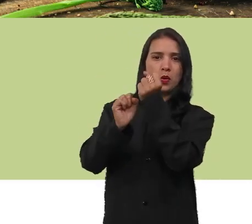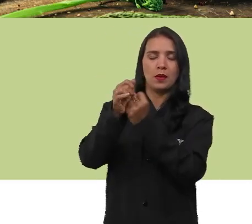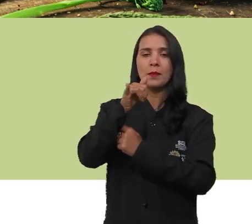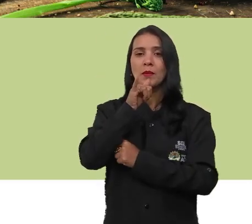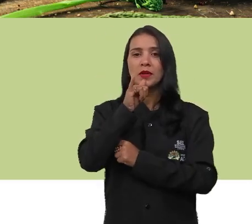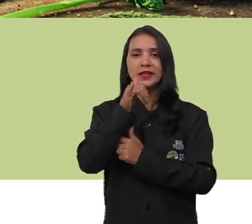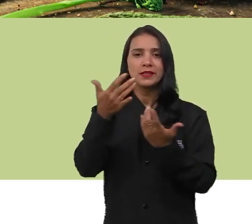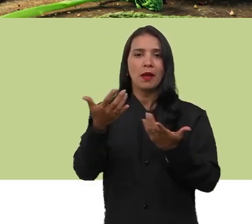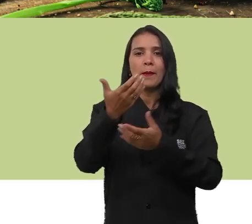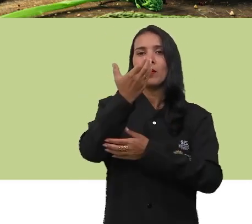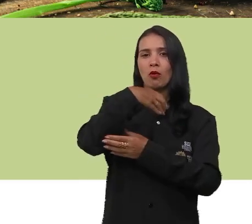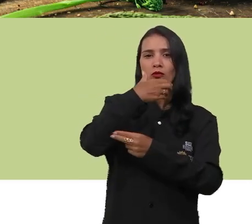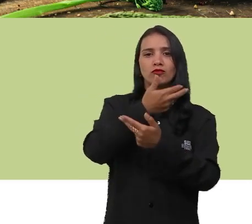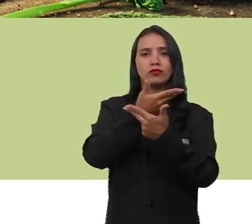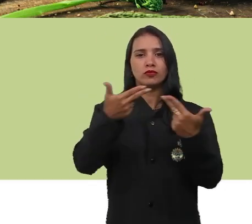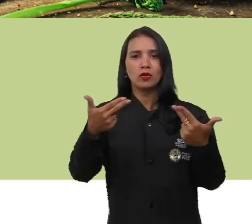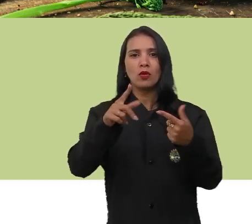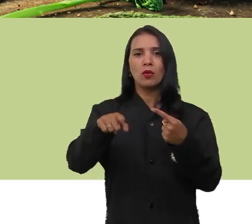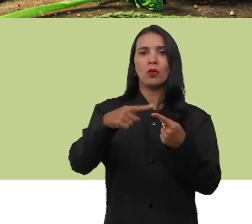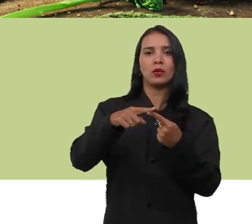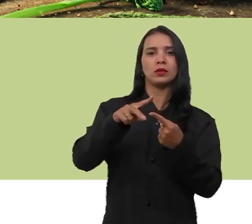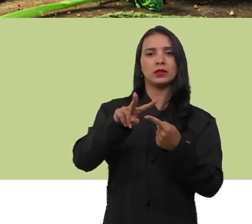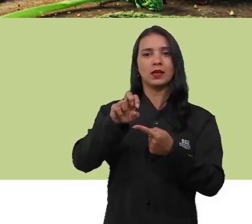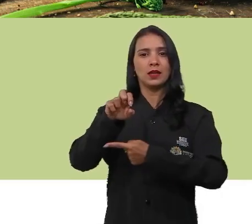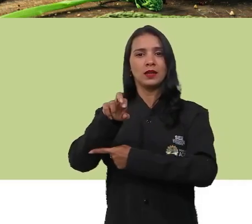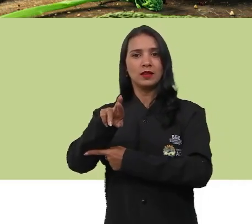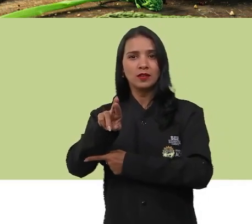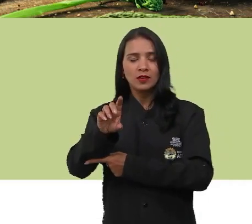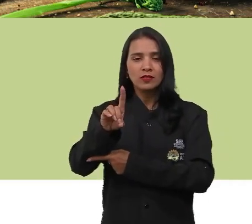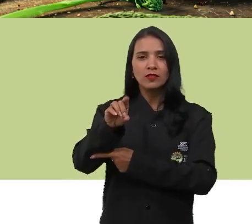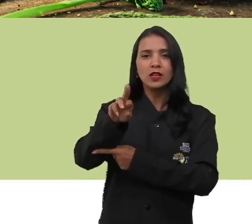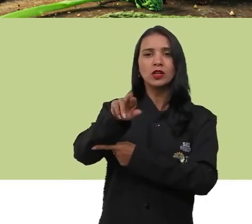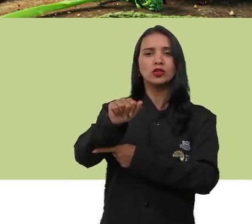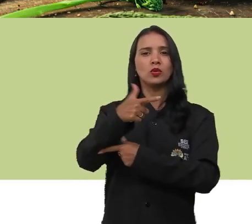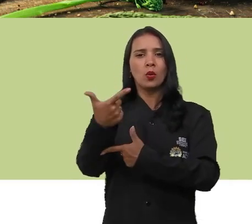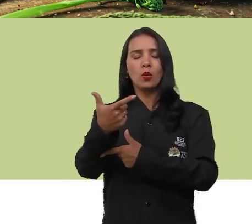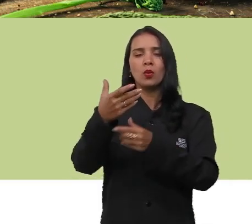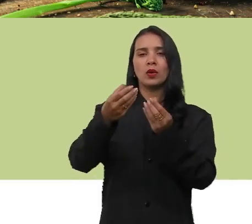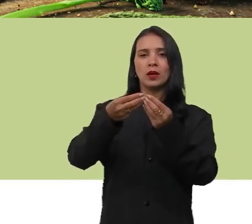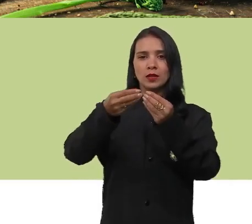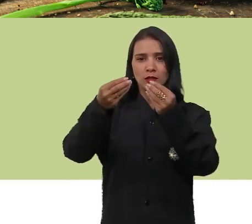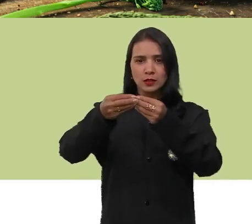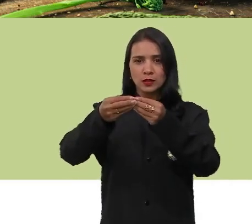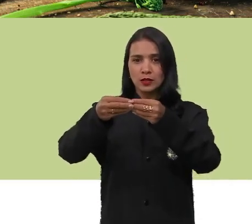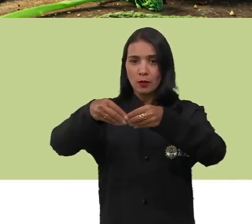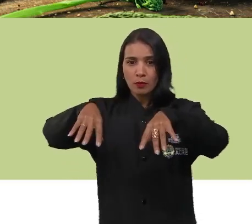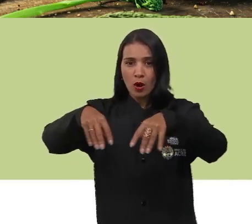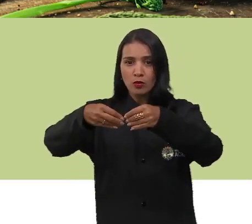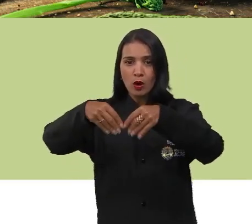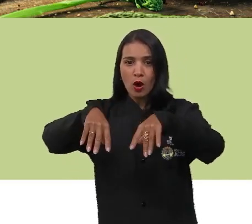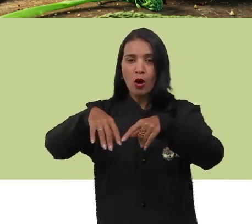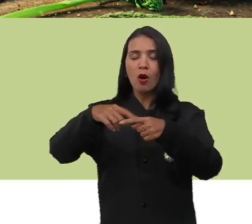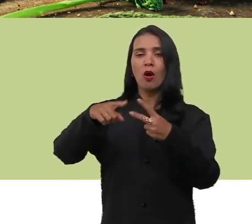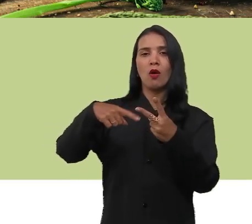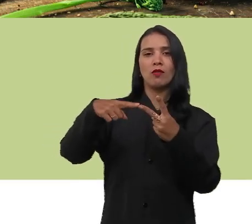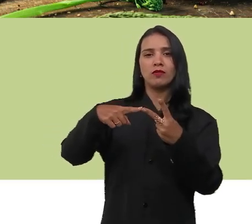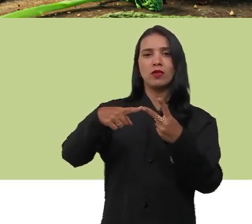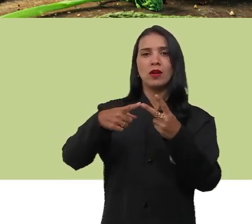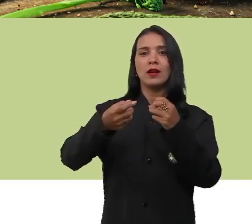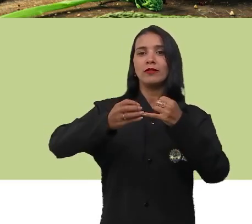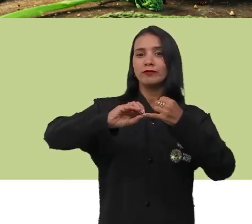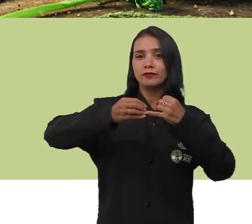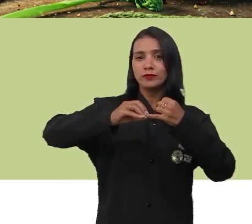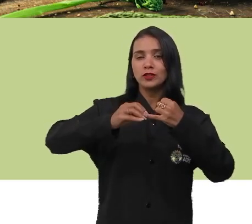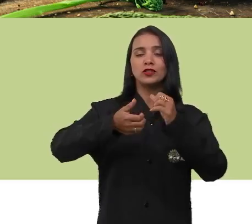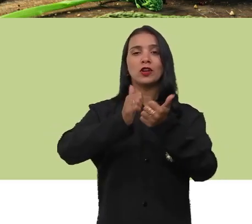gente, é fruta, verdura, legume, né? Legume fresco, ovos, leite, né? Os grãos ali como arroz e feijão, castanha